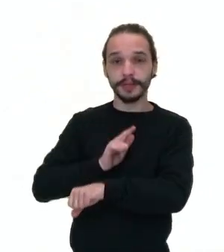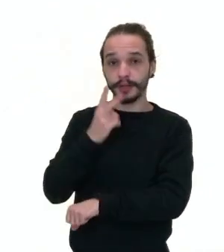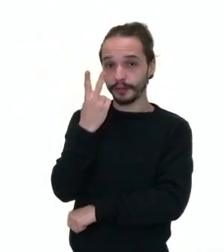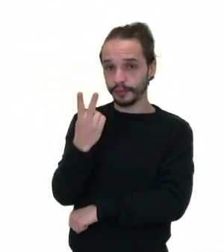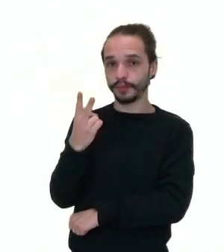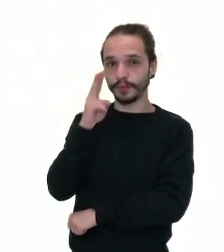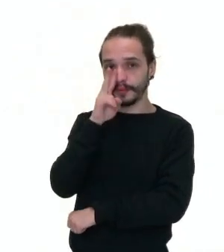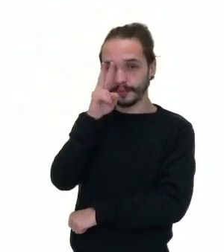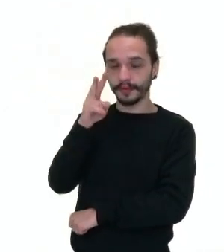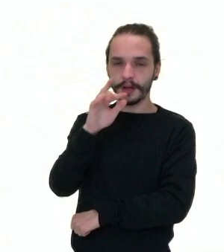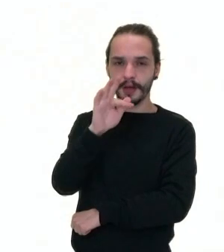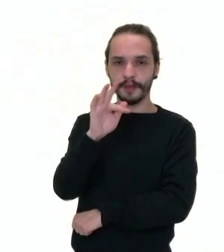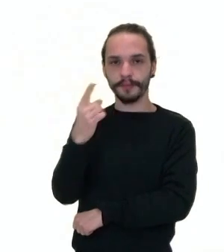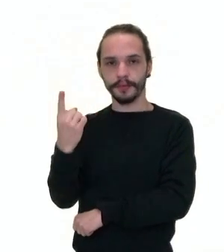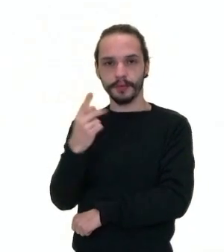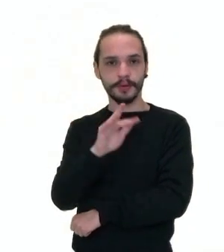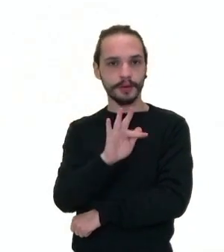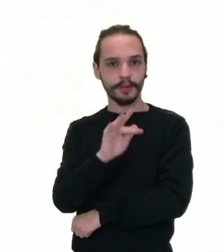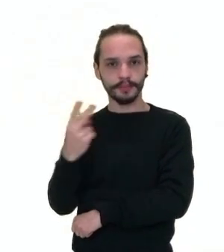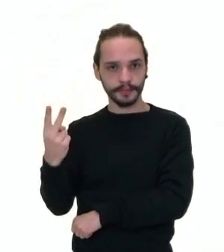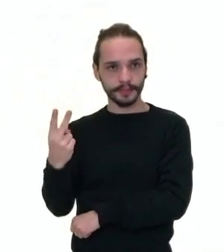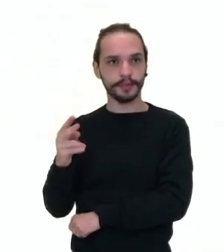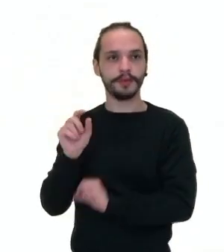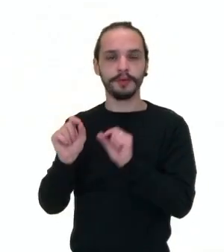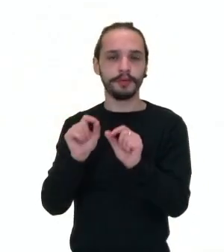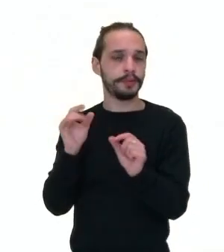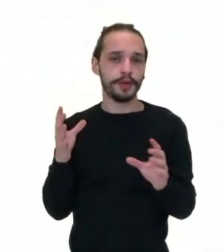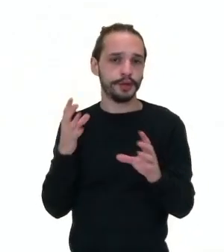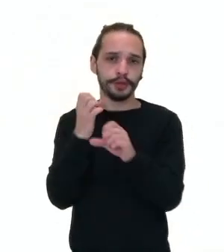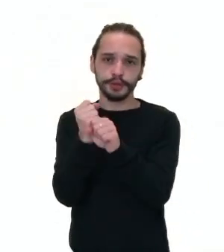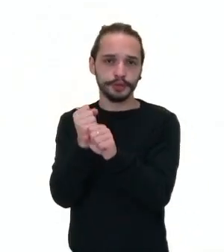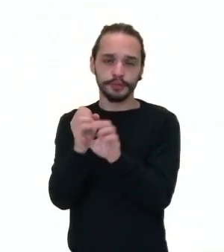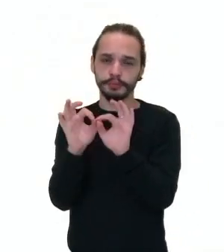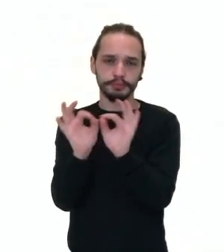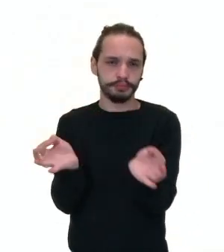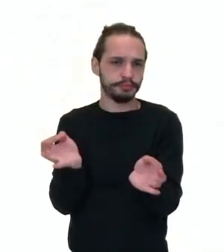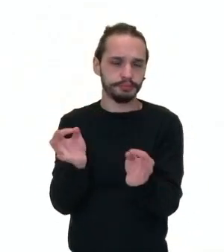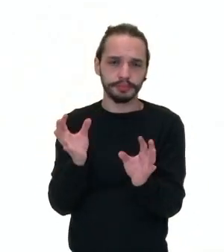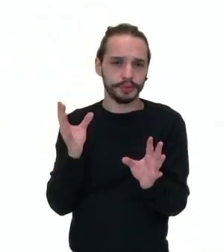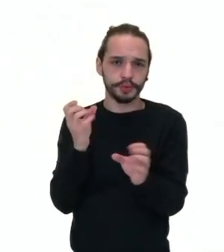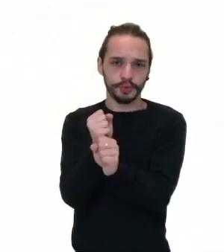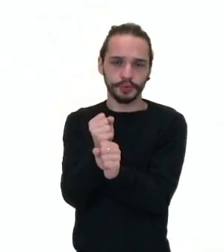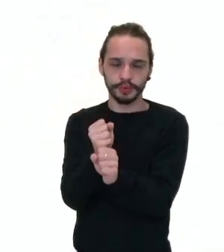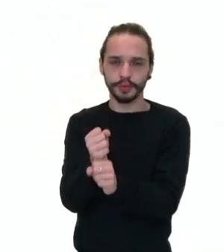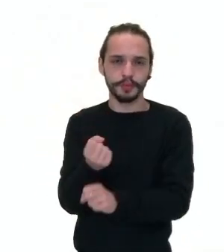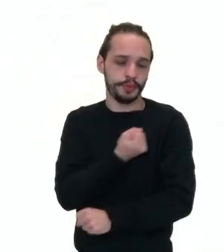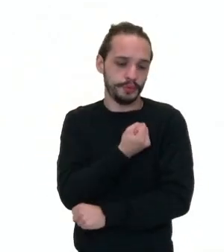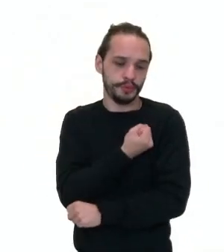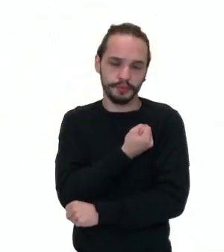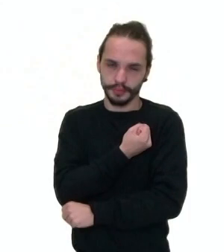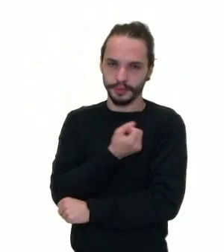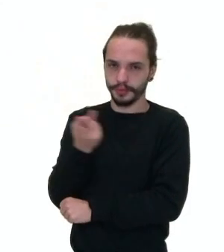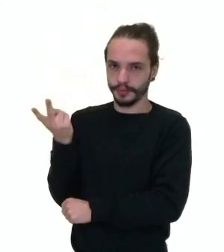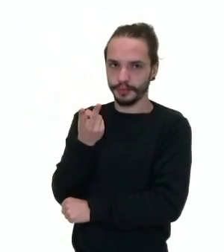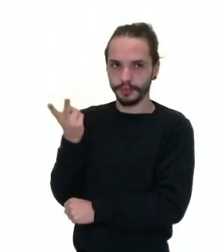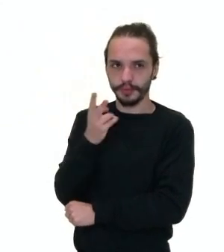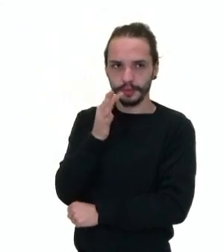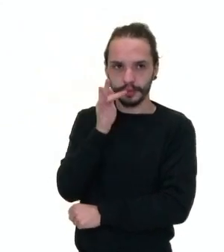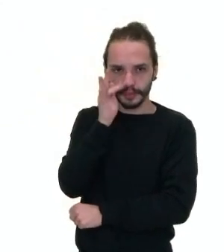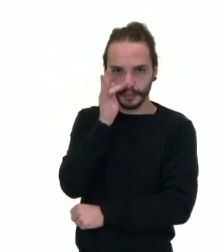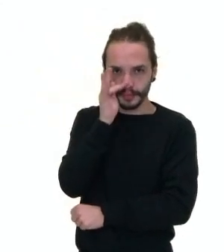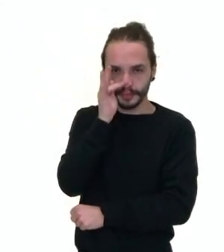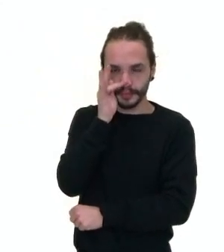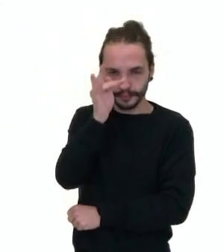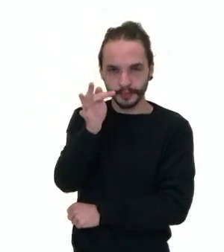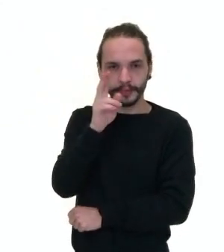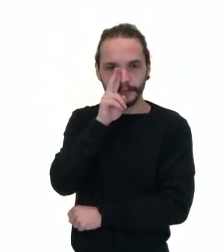F1 e F2. Então, eu simplesmente vou fazer a soma literal, né? A soma dos seus valores, ou seja, a força resultante vai